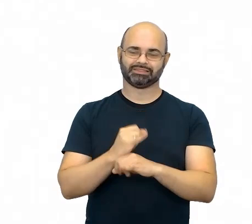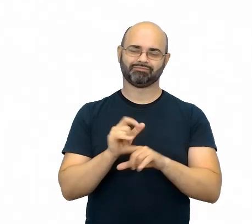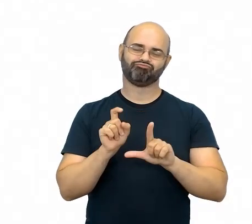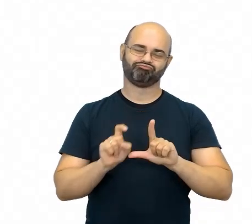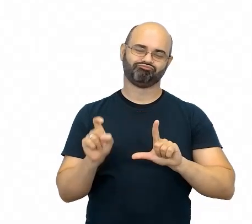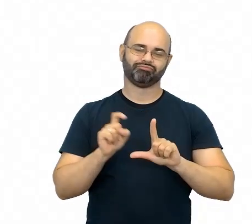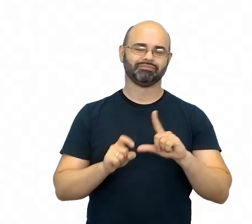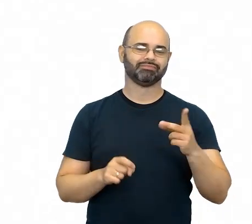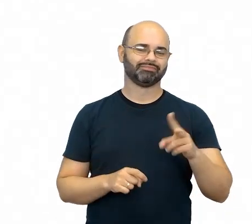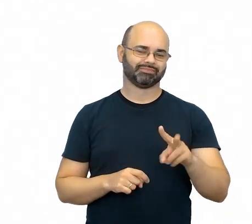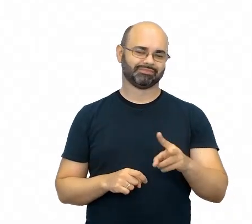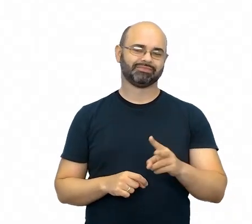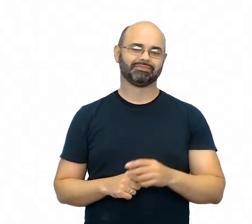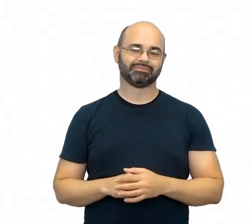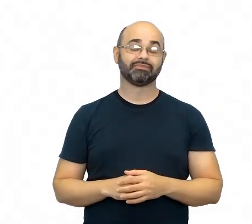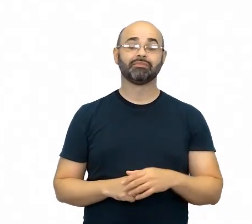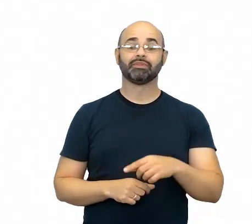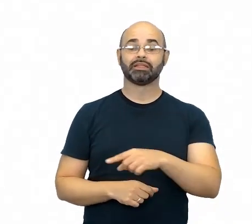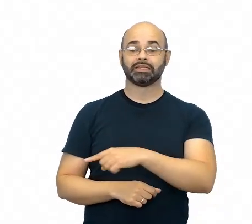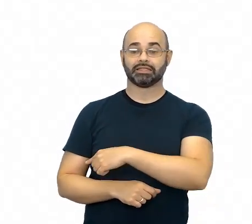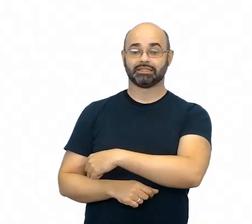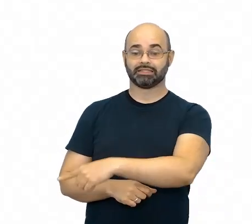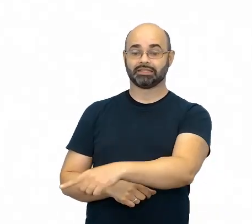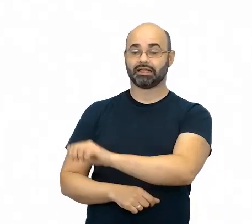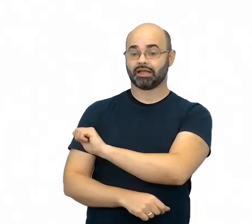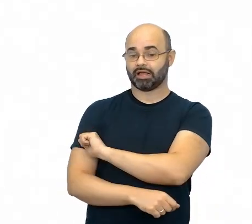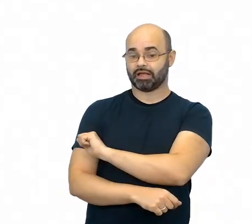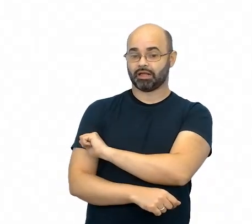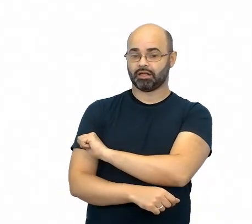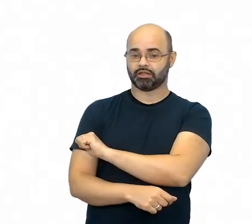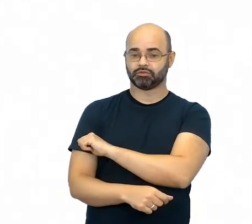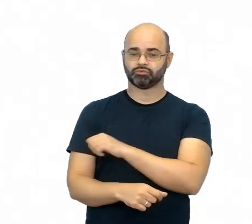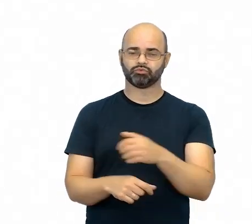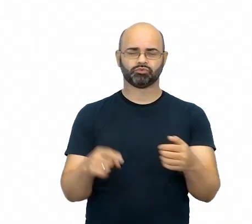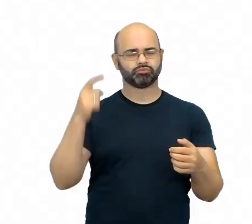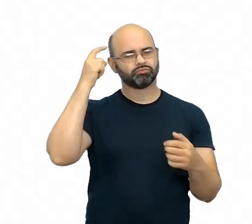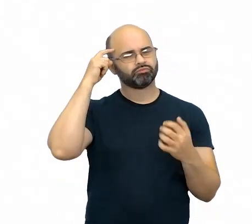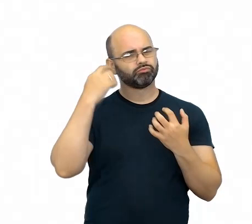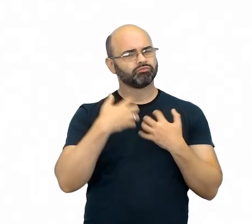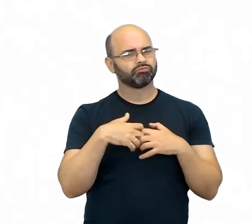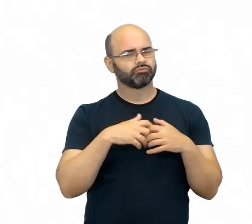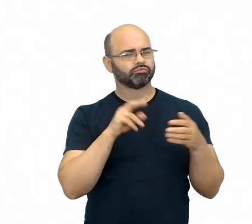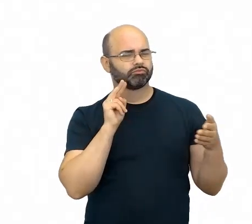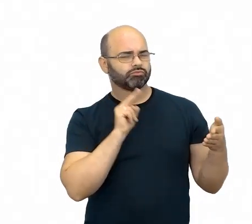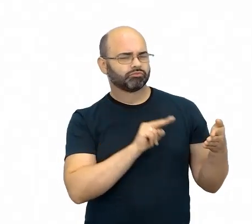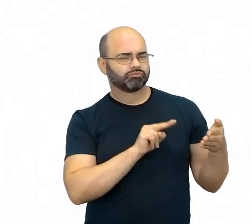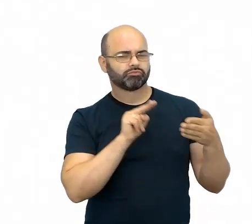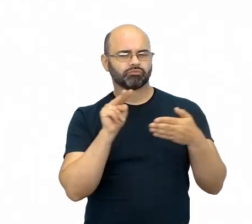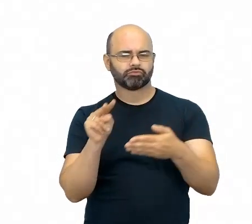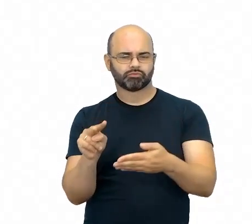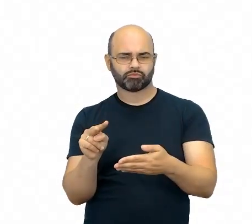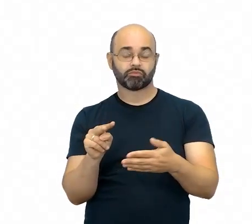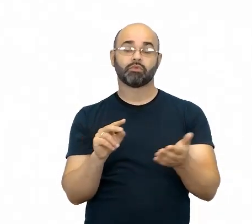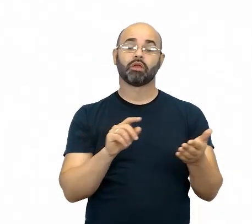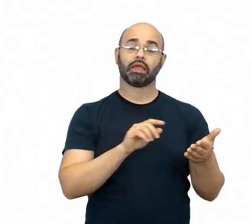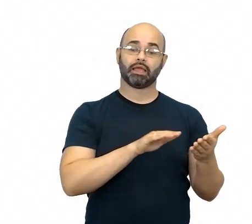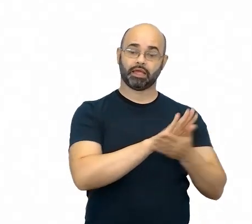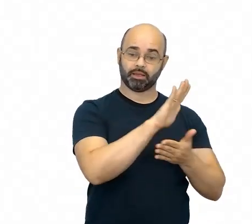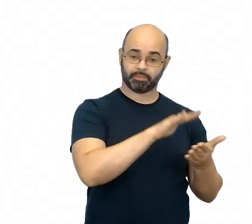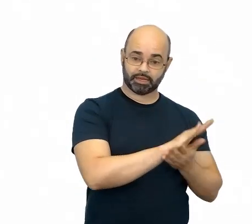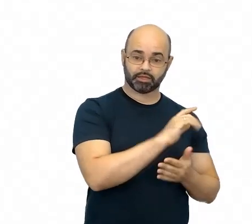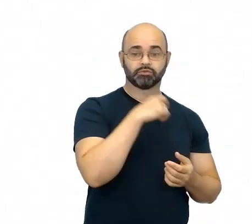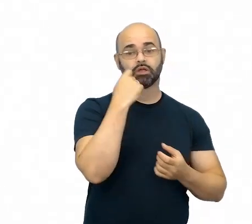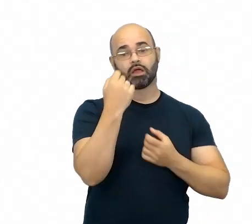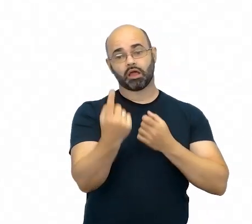seria interessante que os estudantes percebam que alguns jornais impressos têm suas versões online.